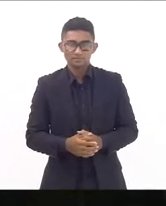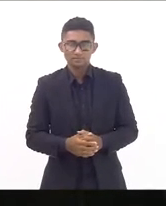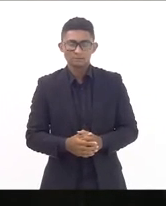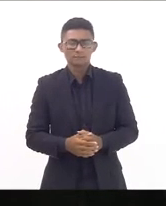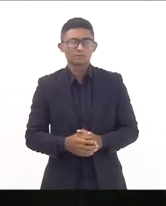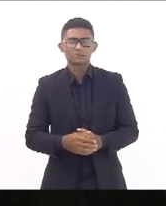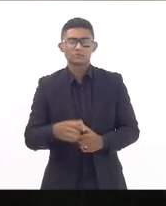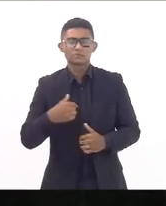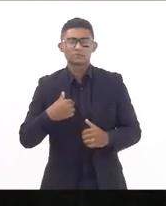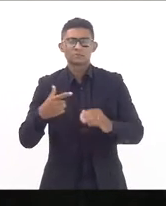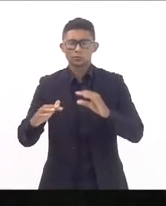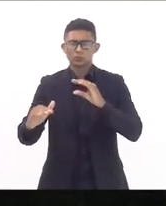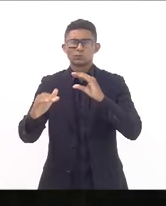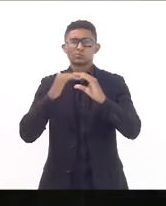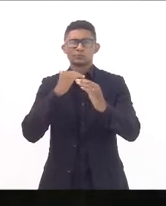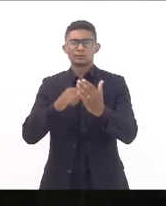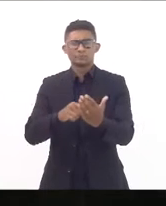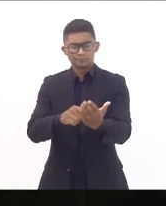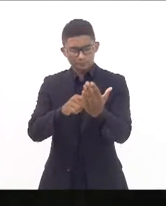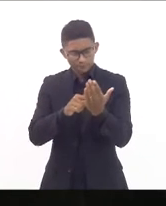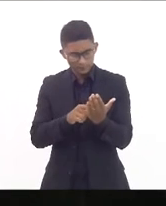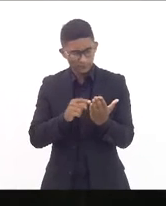recebi aqui